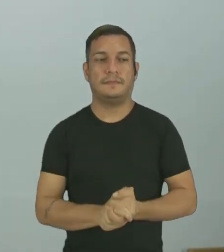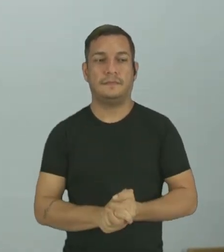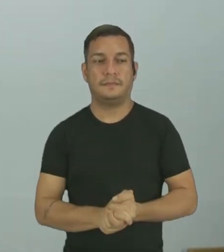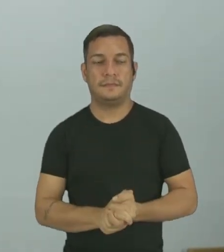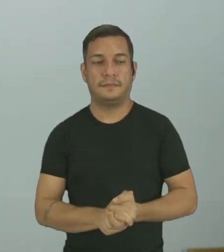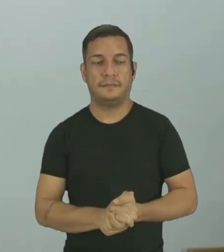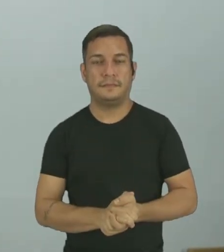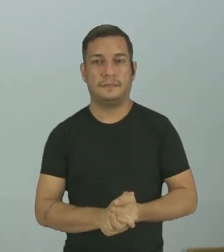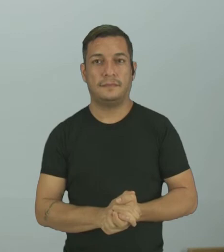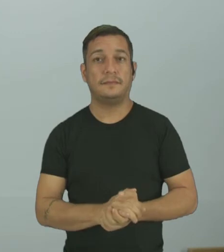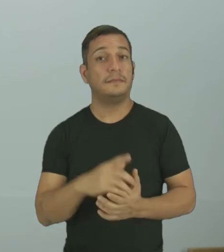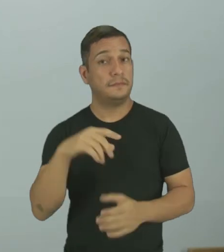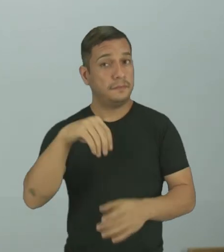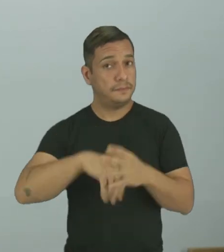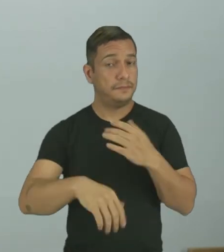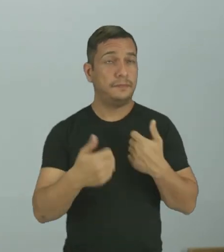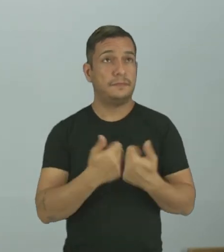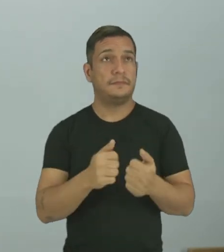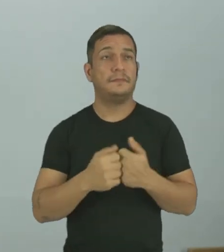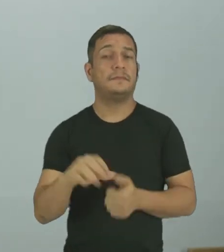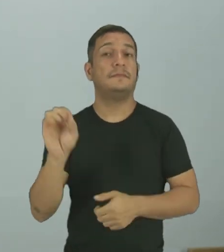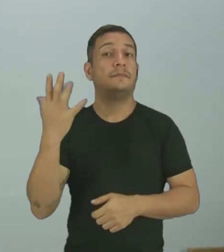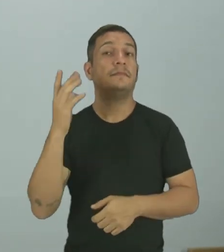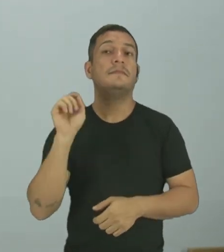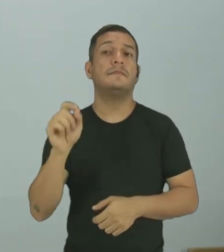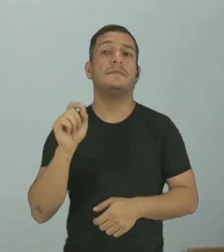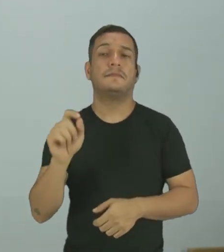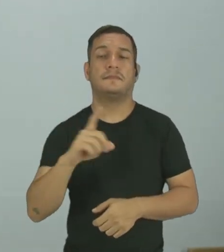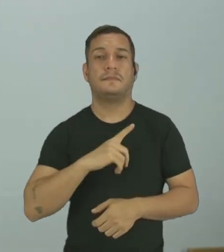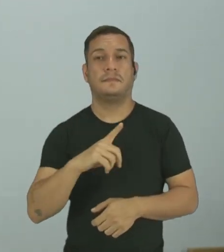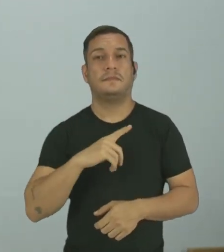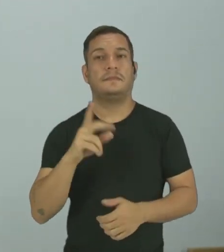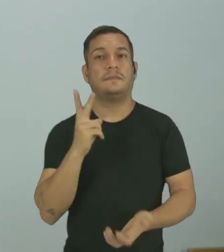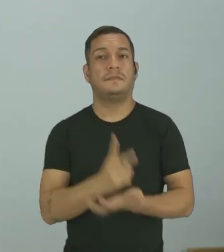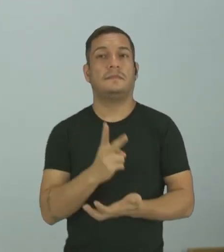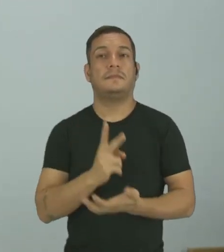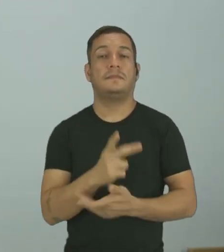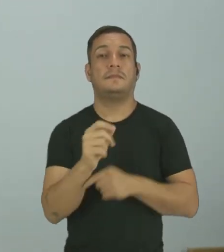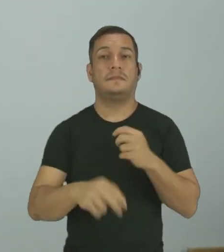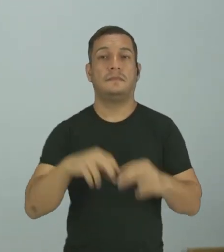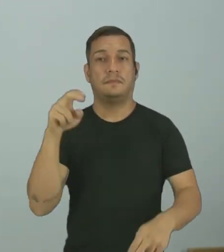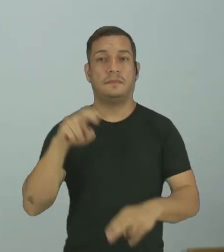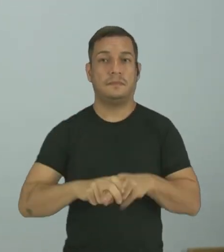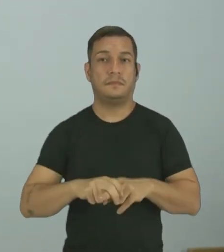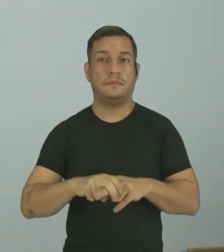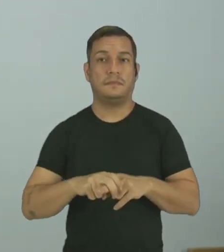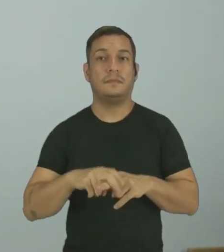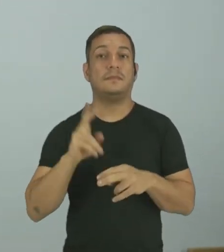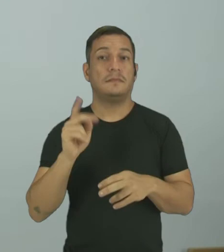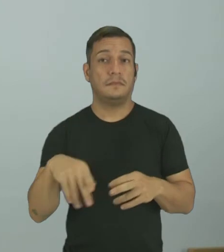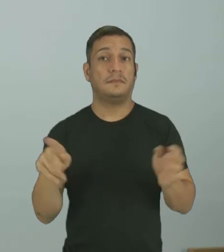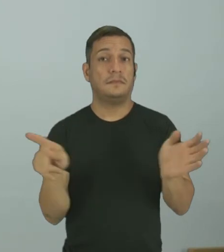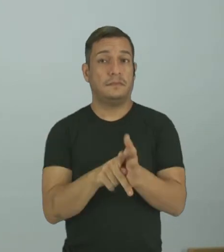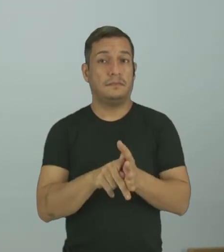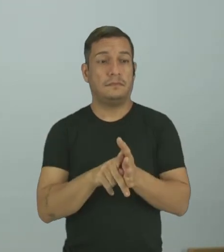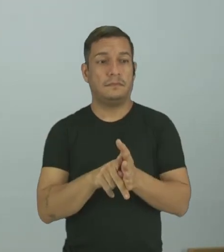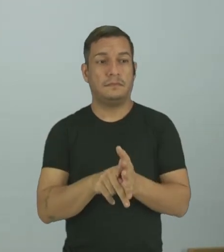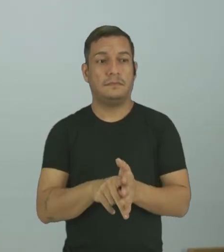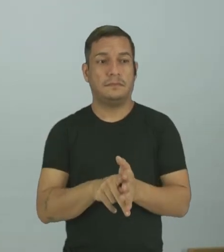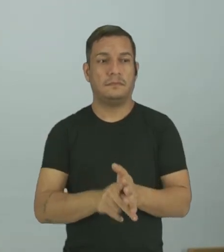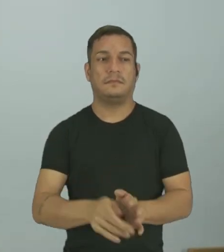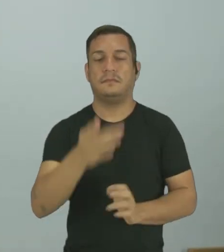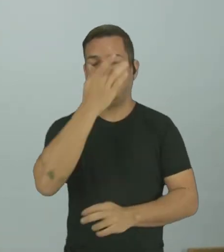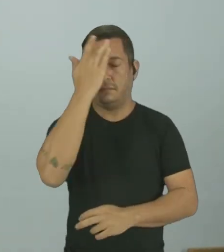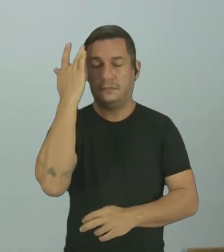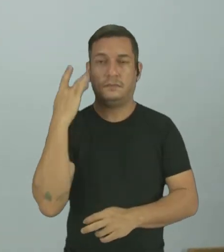público. Dentro do ônibus, o que acontece? Sempre tem as cadeiras que são reservadas a pessoas